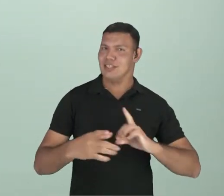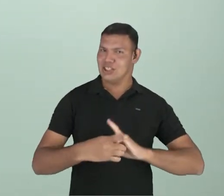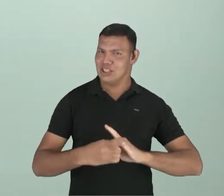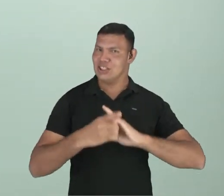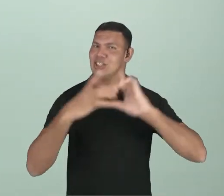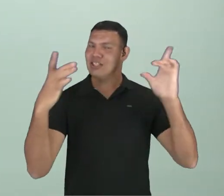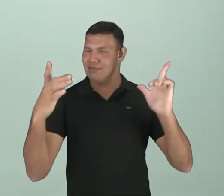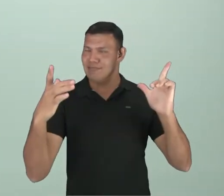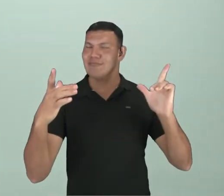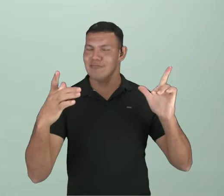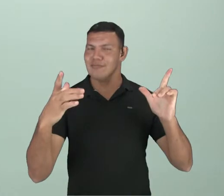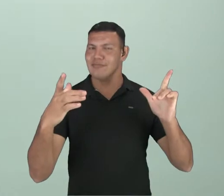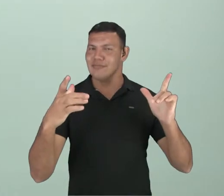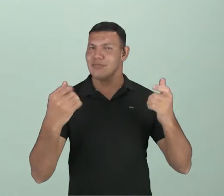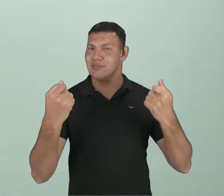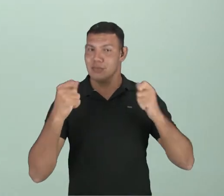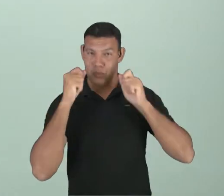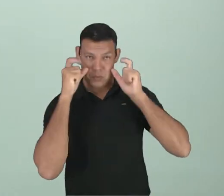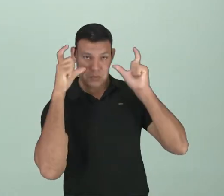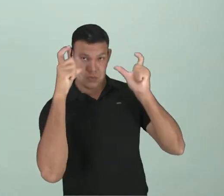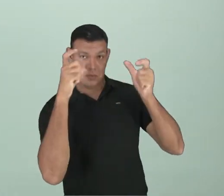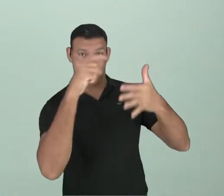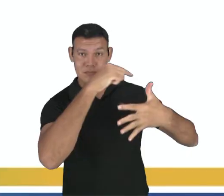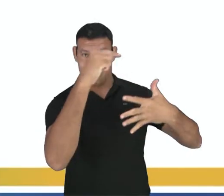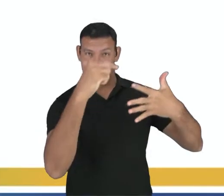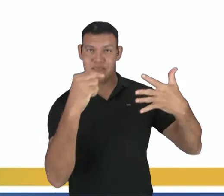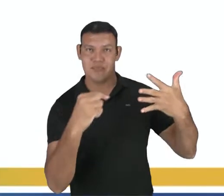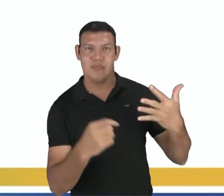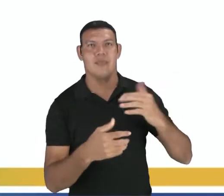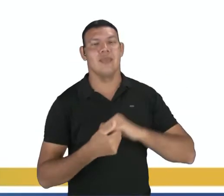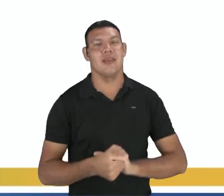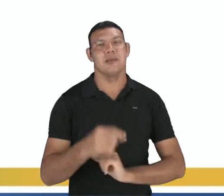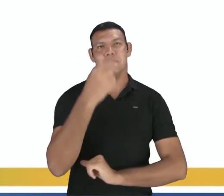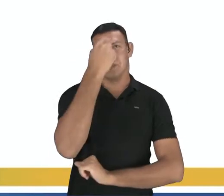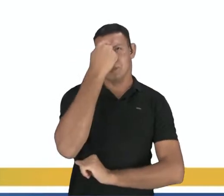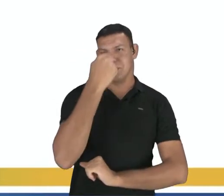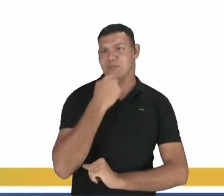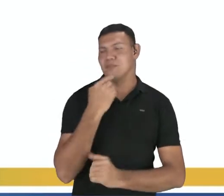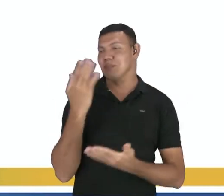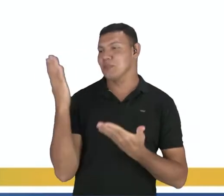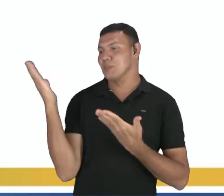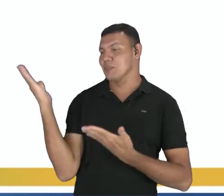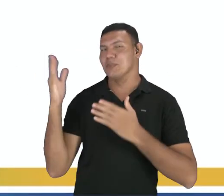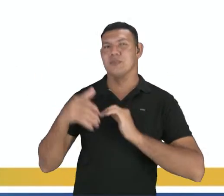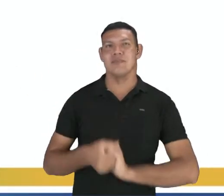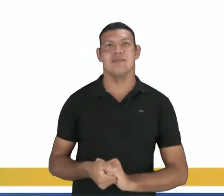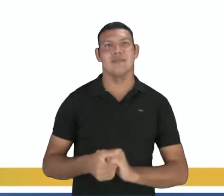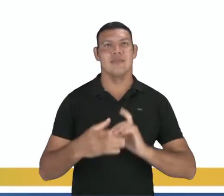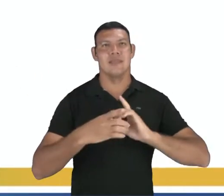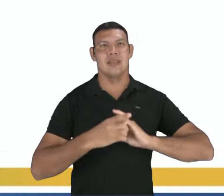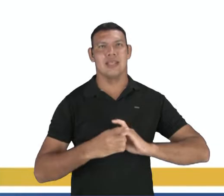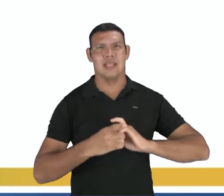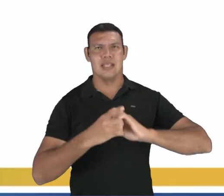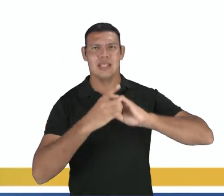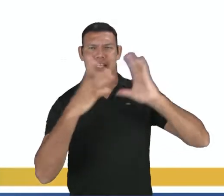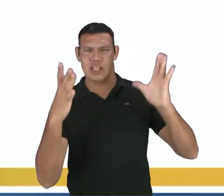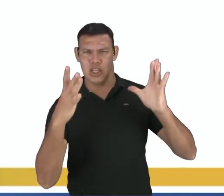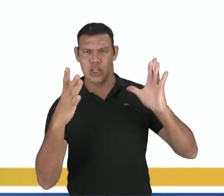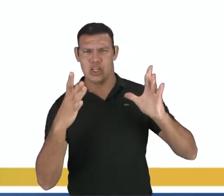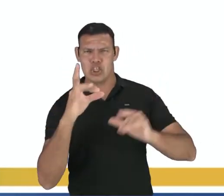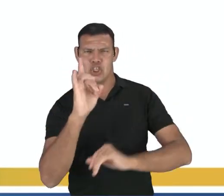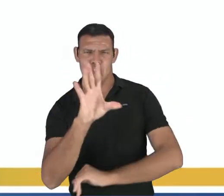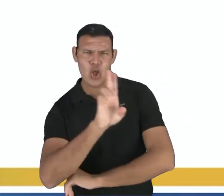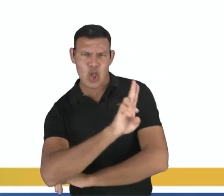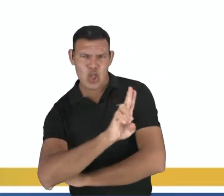atentar para alguns elementos. Pessoal, aqui a gente tem uma imagem, né? Democracia. Basta o